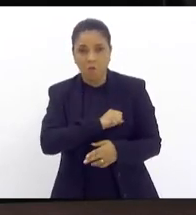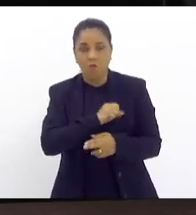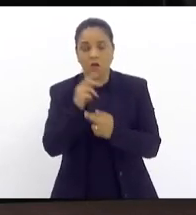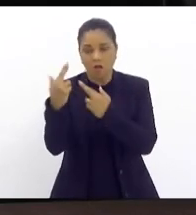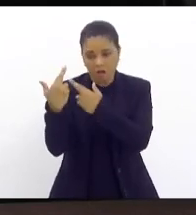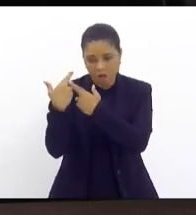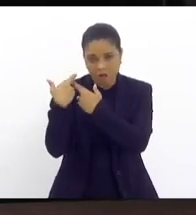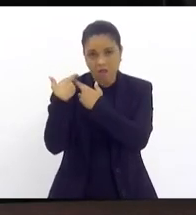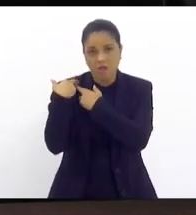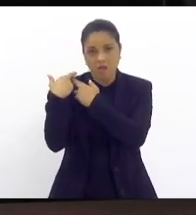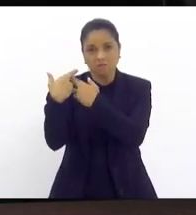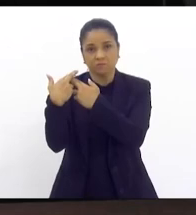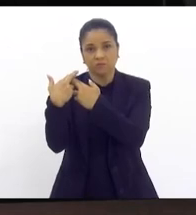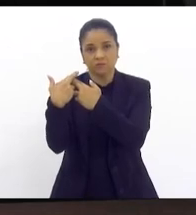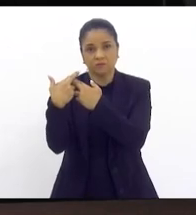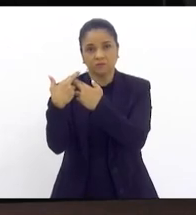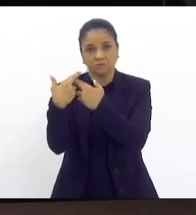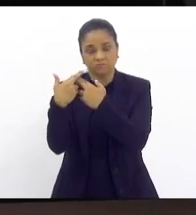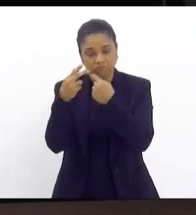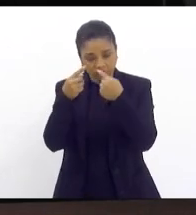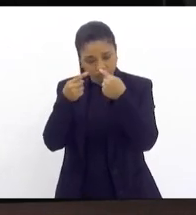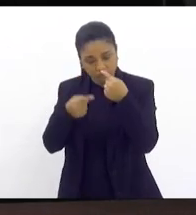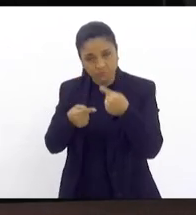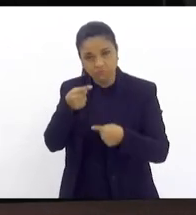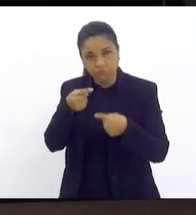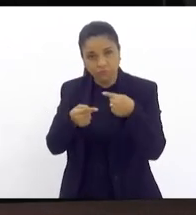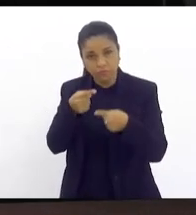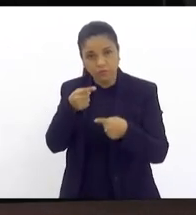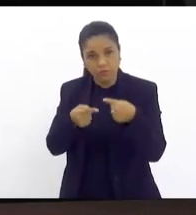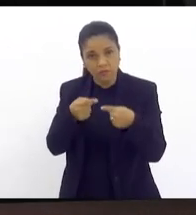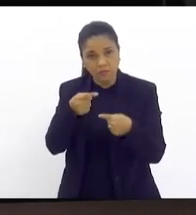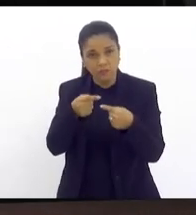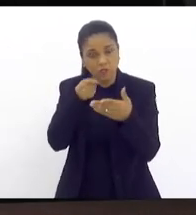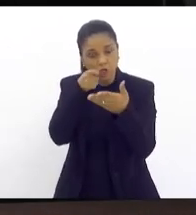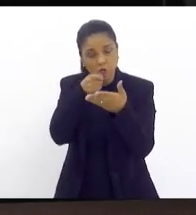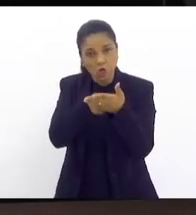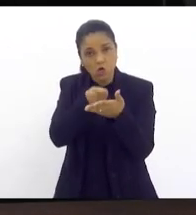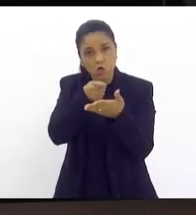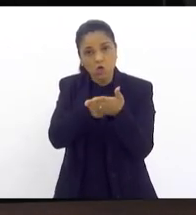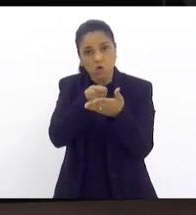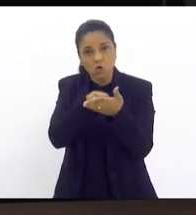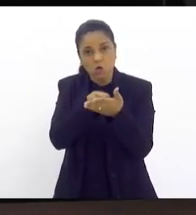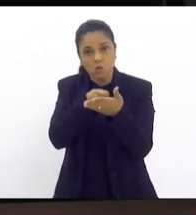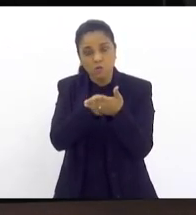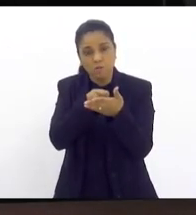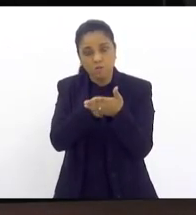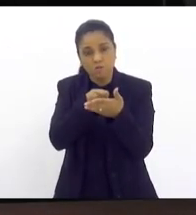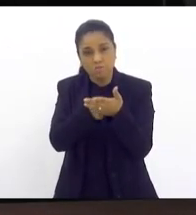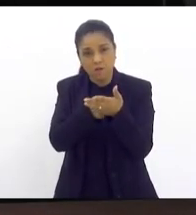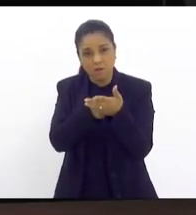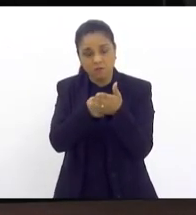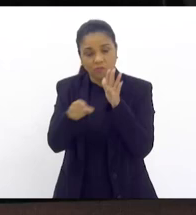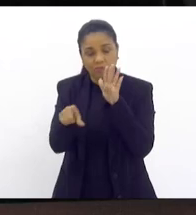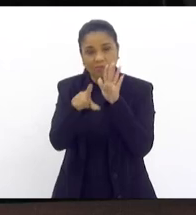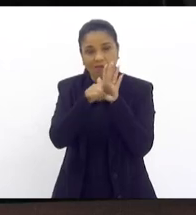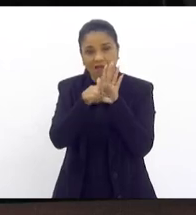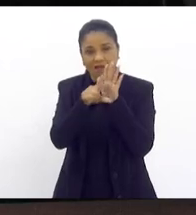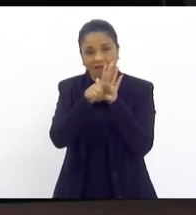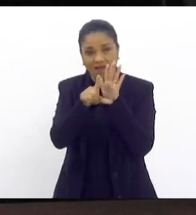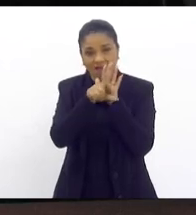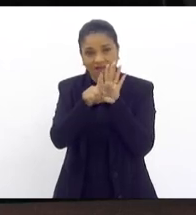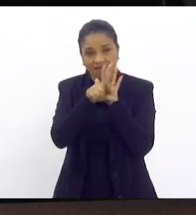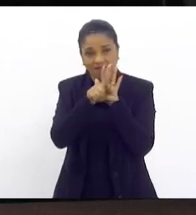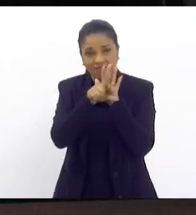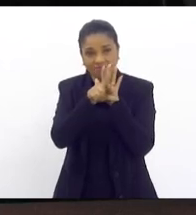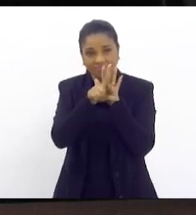na condução de políticas e no cumprimento e na exigência do cumprimento dessas leis que infelizmente